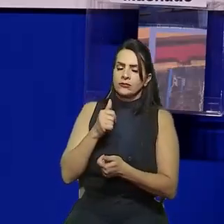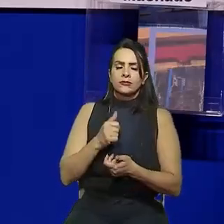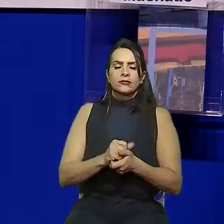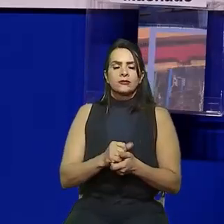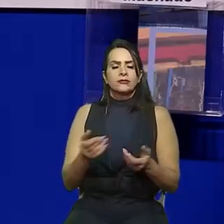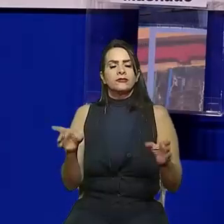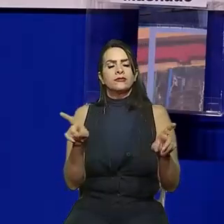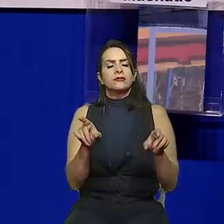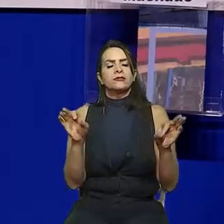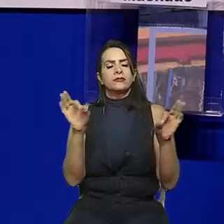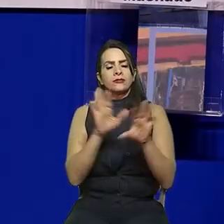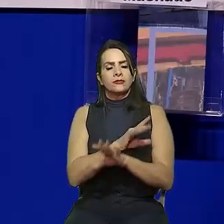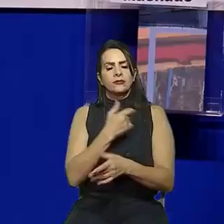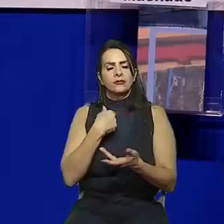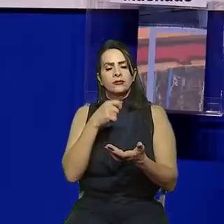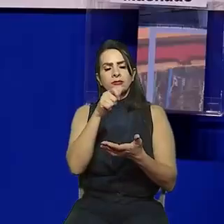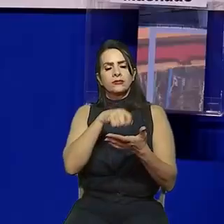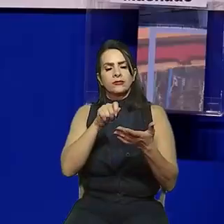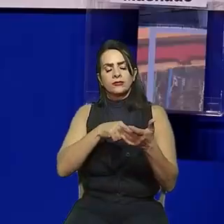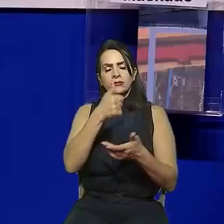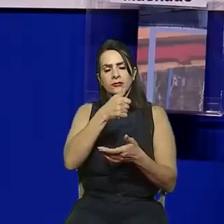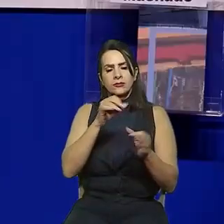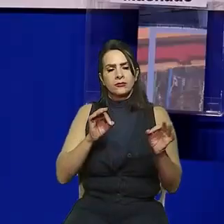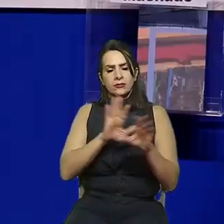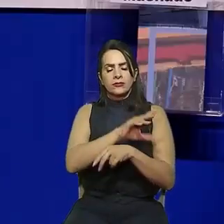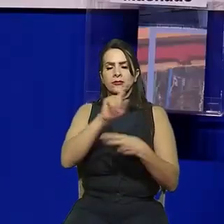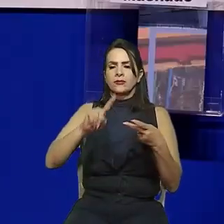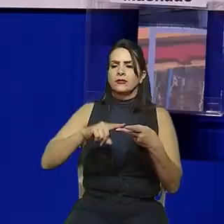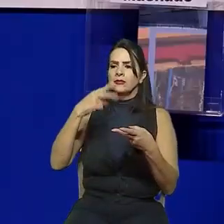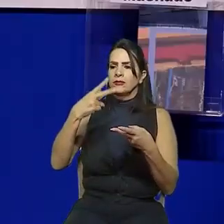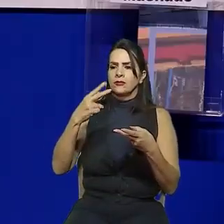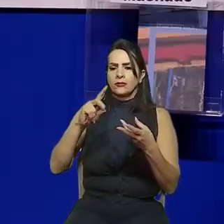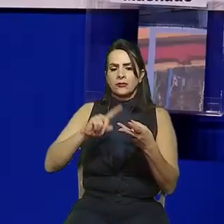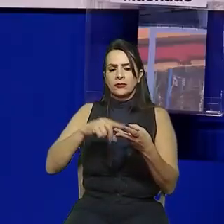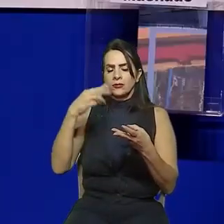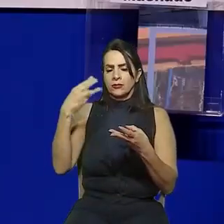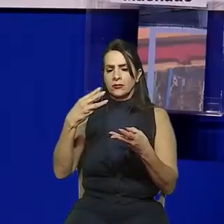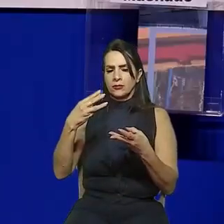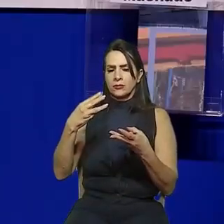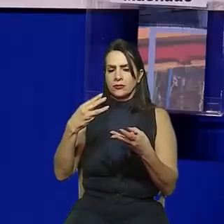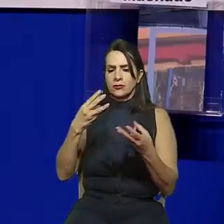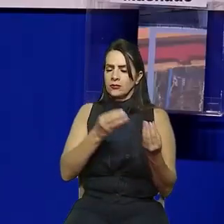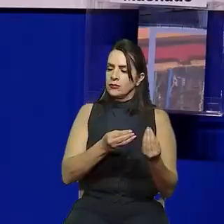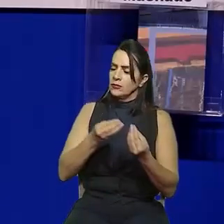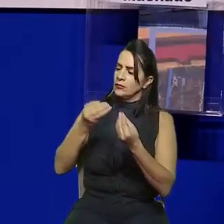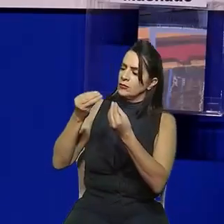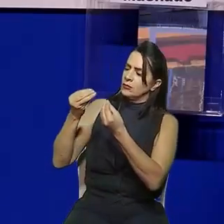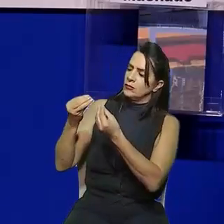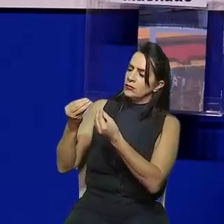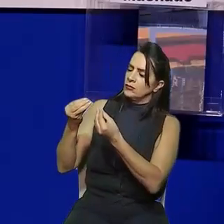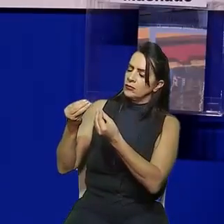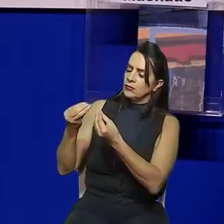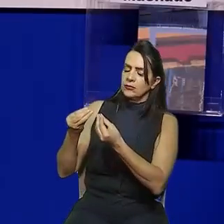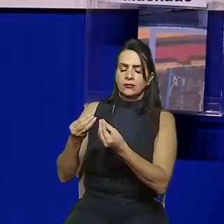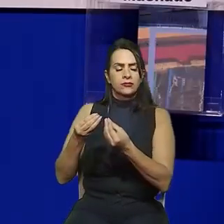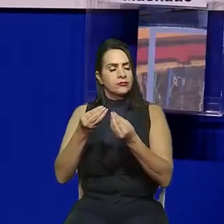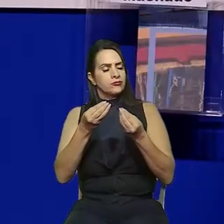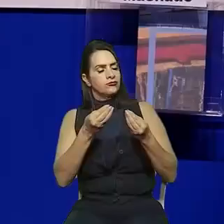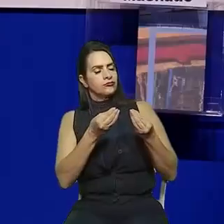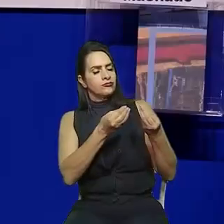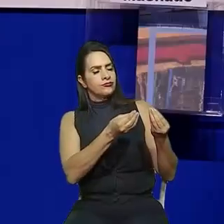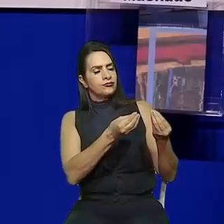fechei a primeira página, nada, tudo bem, fechei a segunda, a terceira, na terceira ele me entregou uma matéria e falou, essa